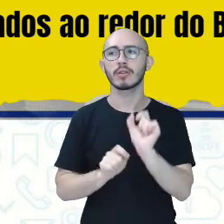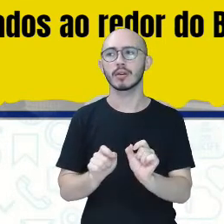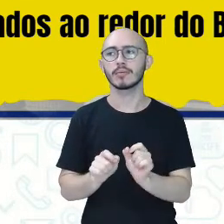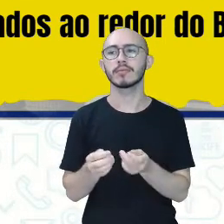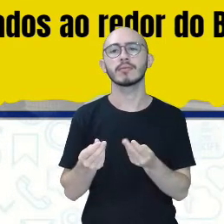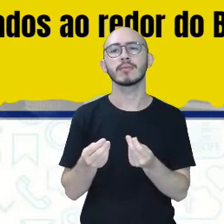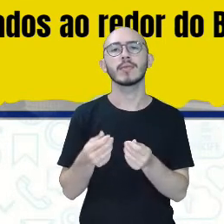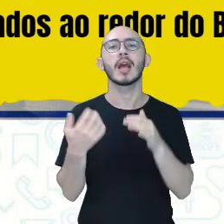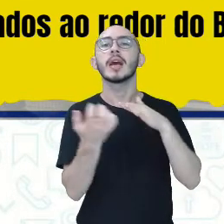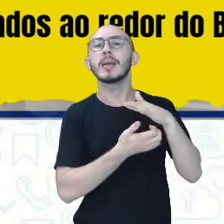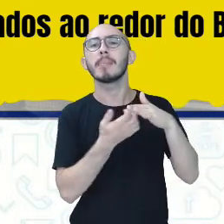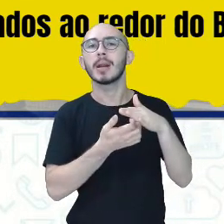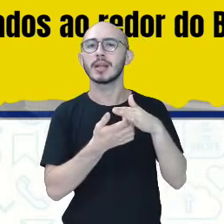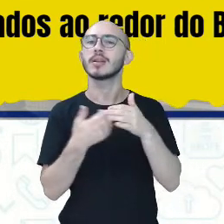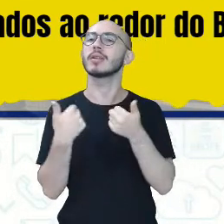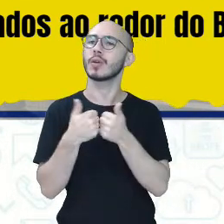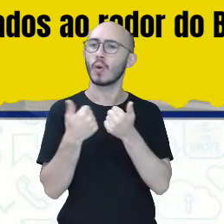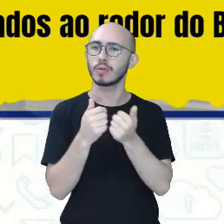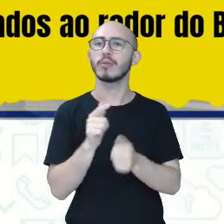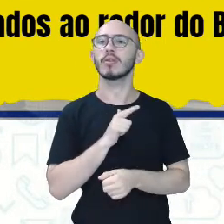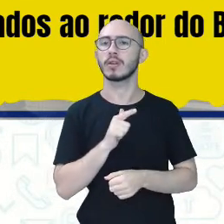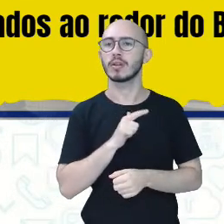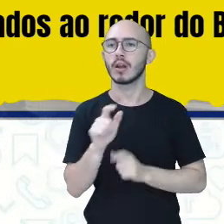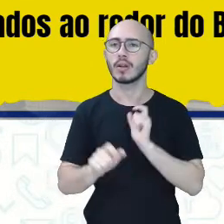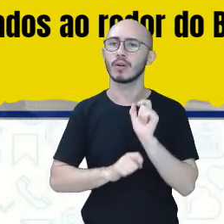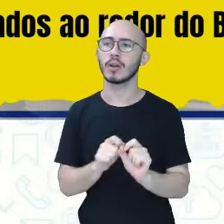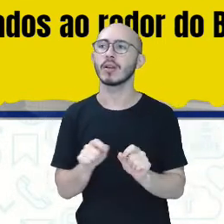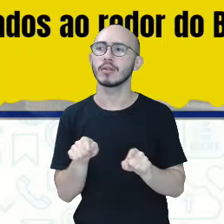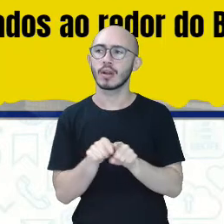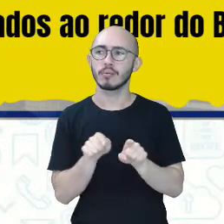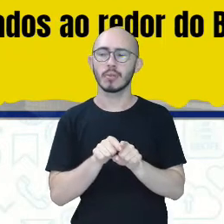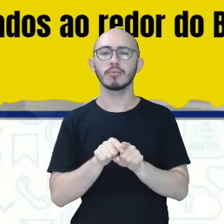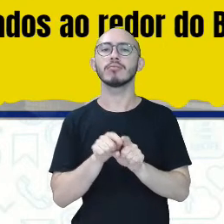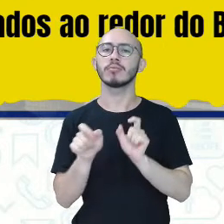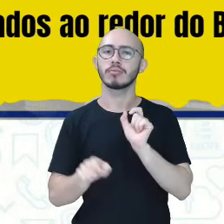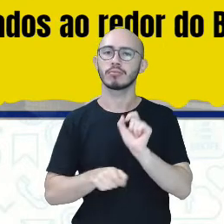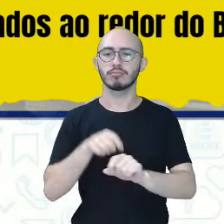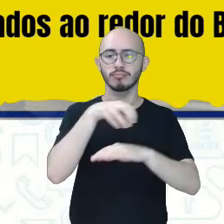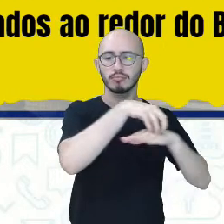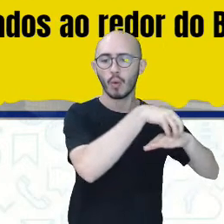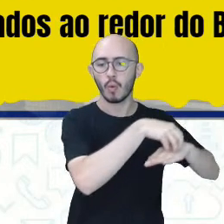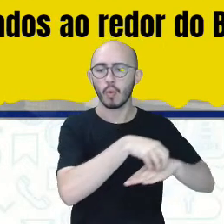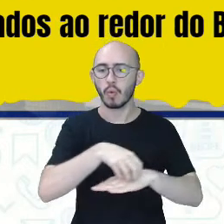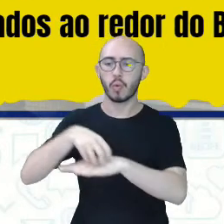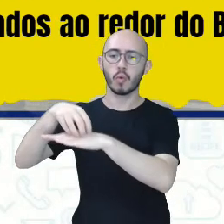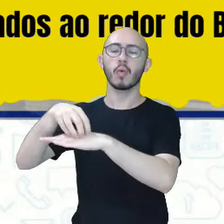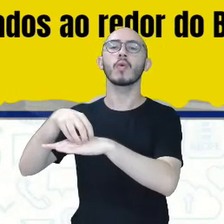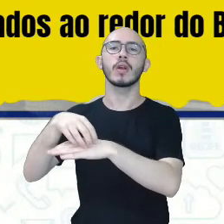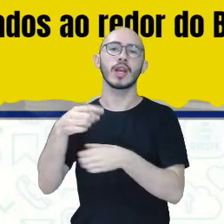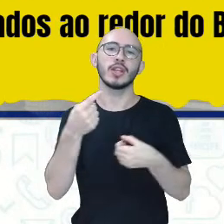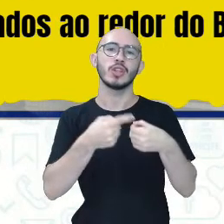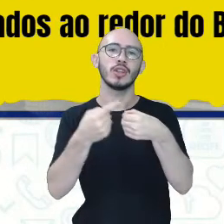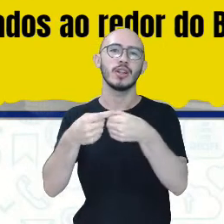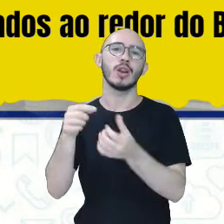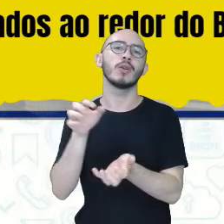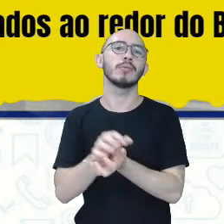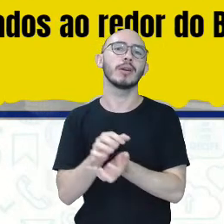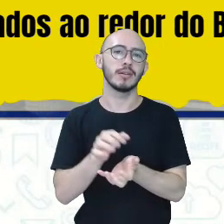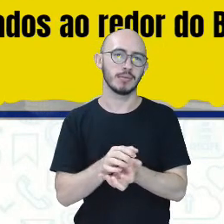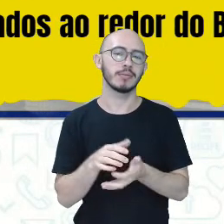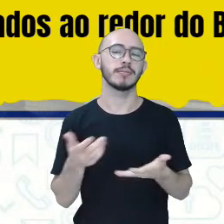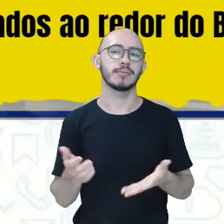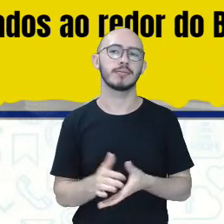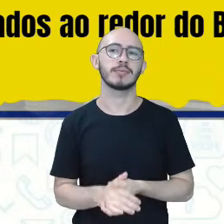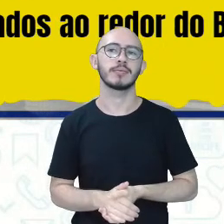aquelas empresas, né, de ônibus que levam, né, o pessoal para grande parte do interior do estado, né? Então,